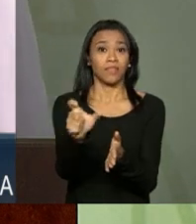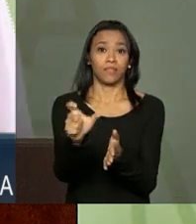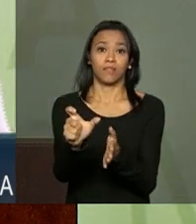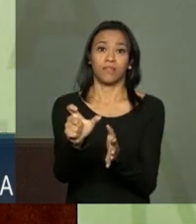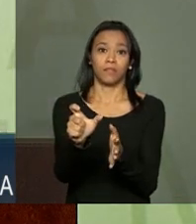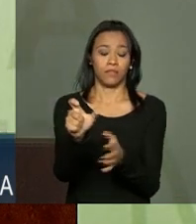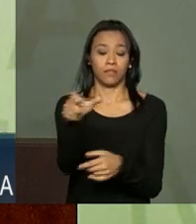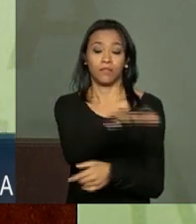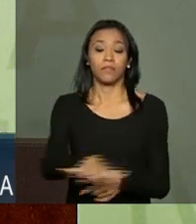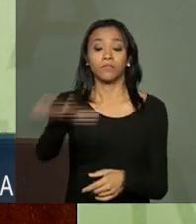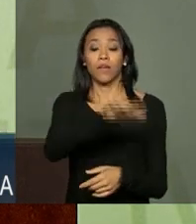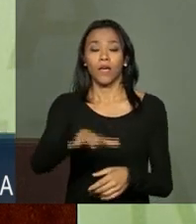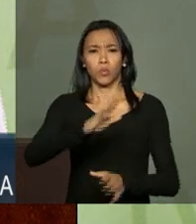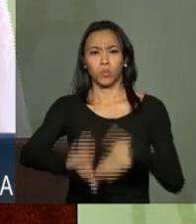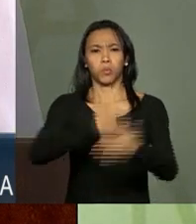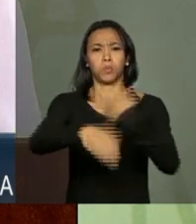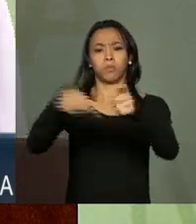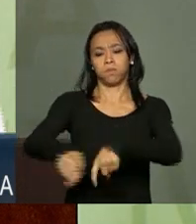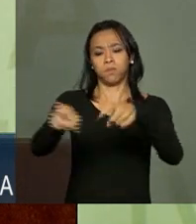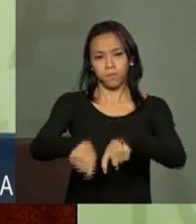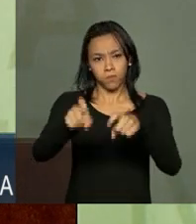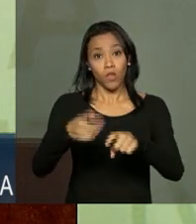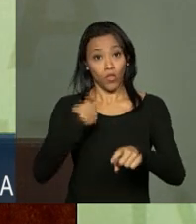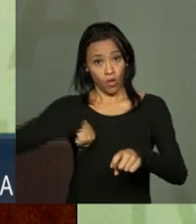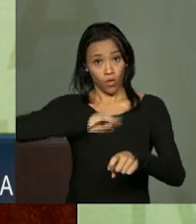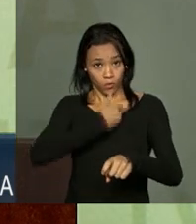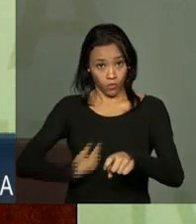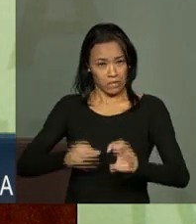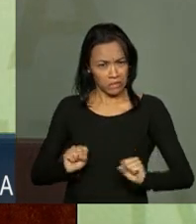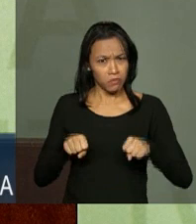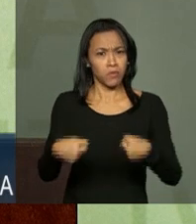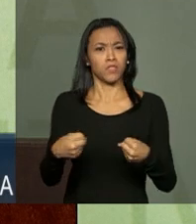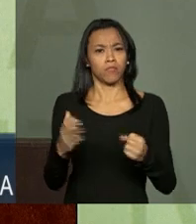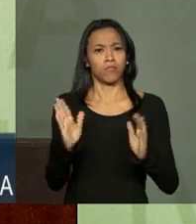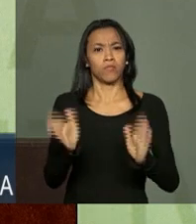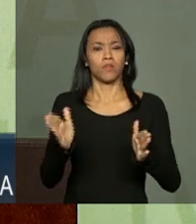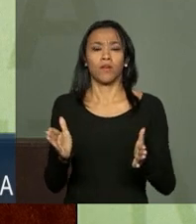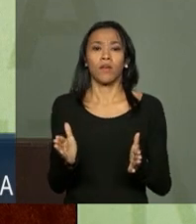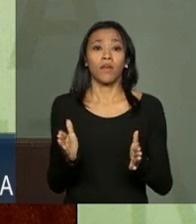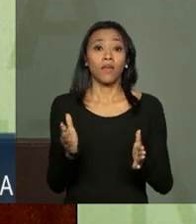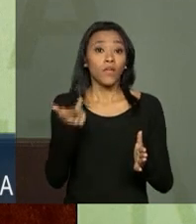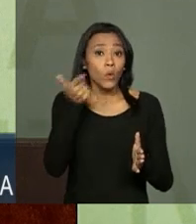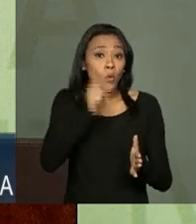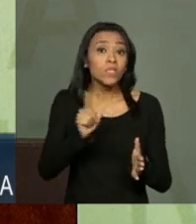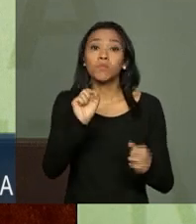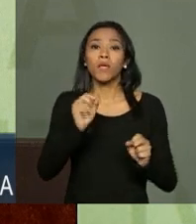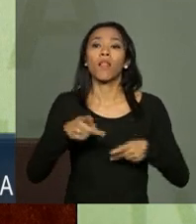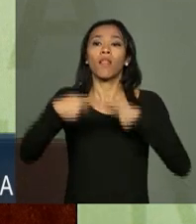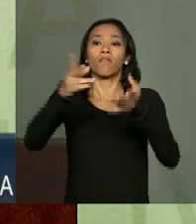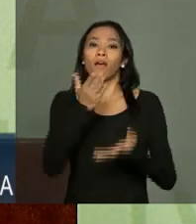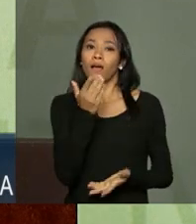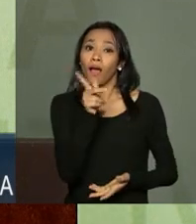do desenvolvimento agrário. Fizemos um grande esforço e conseguimos levar água para